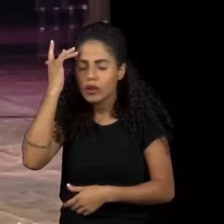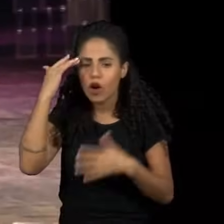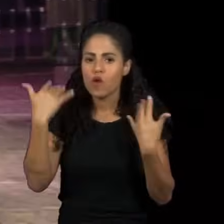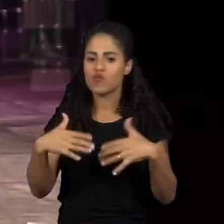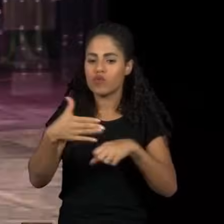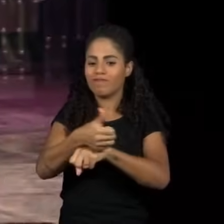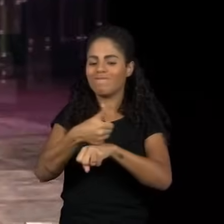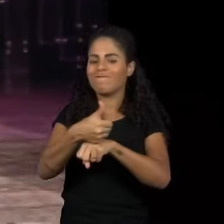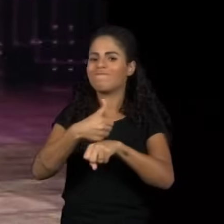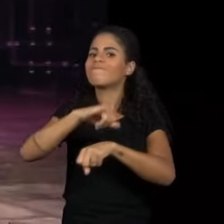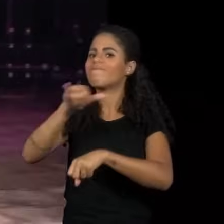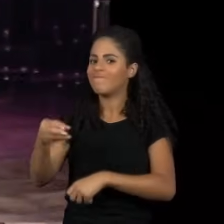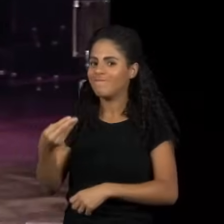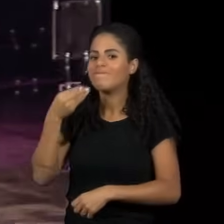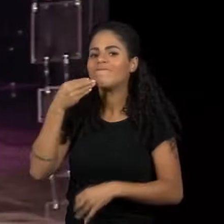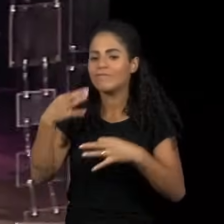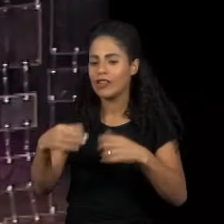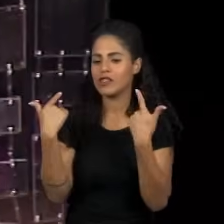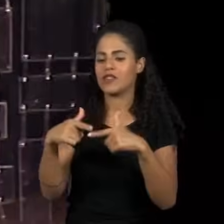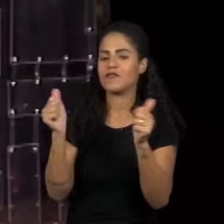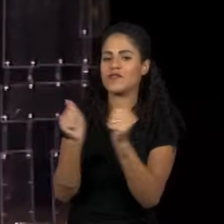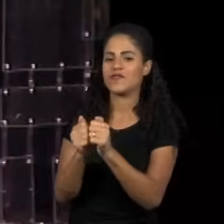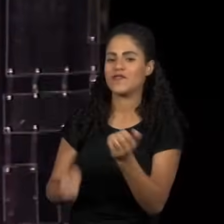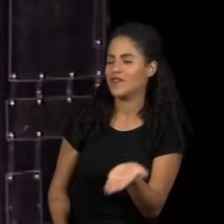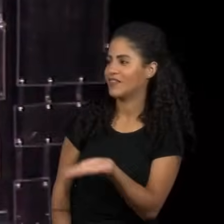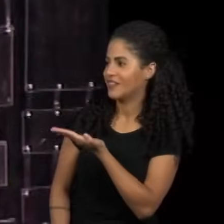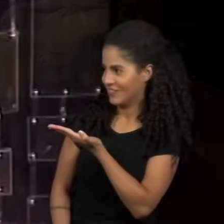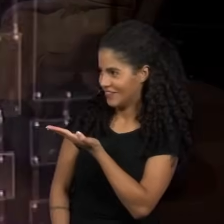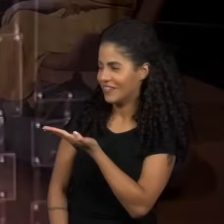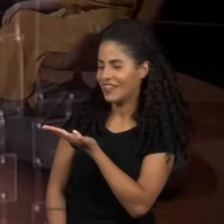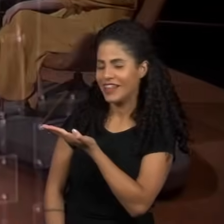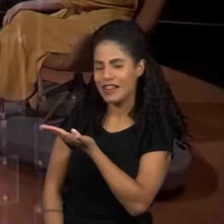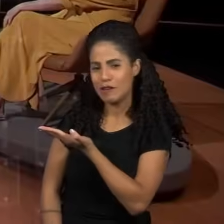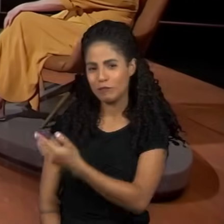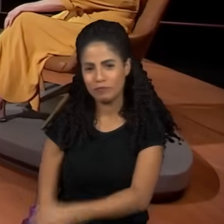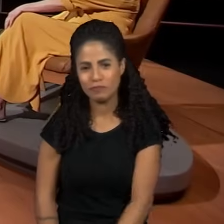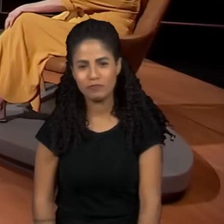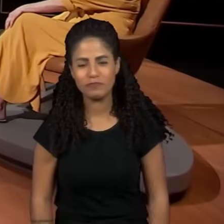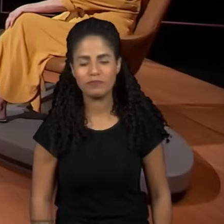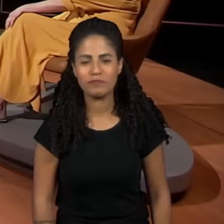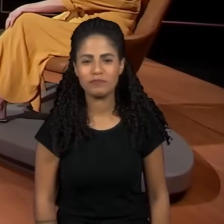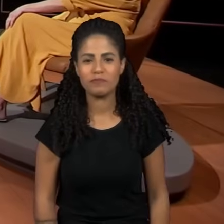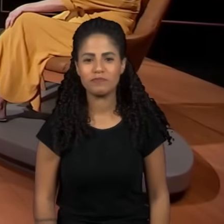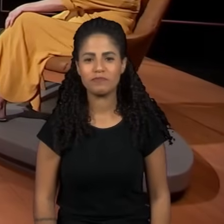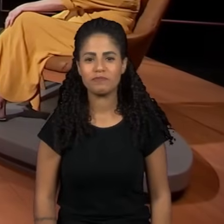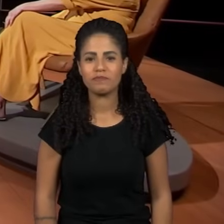que tiveram o privilégio de trabalhar ao seu lado.